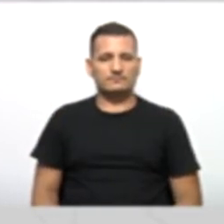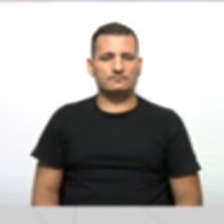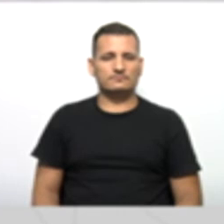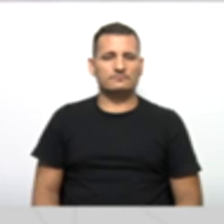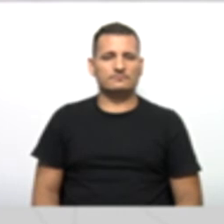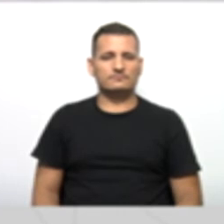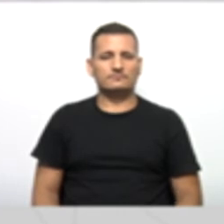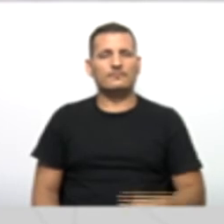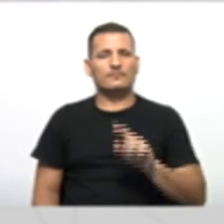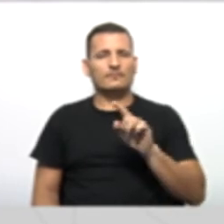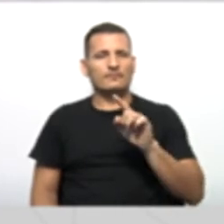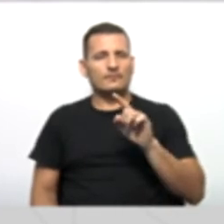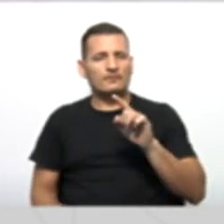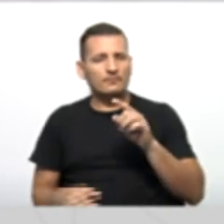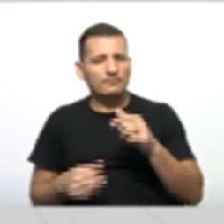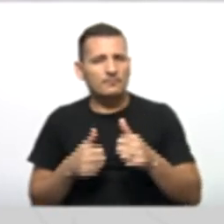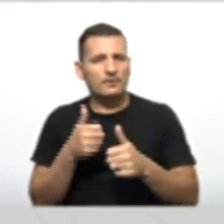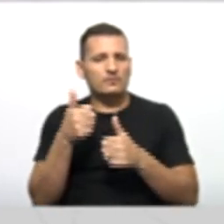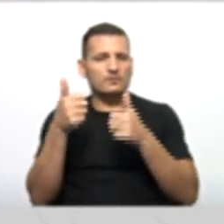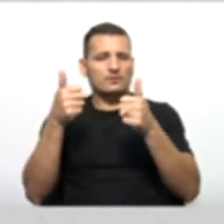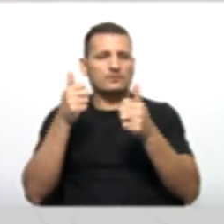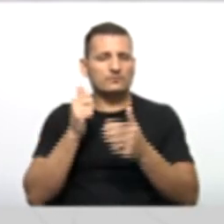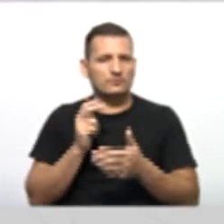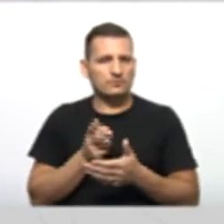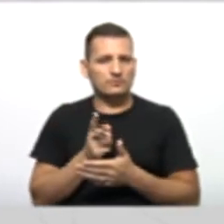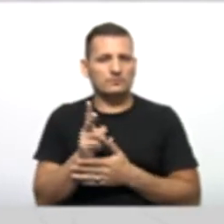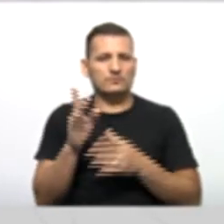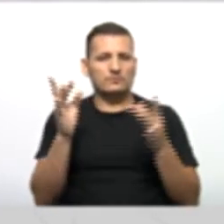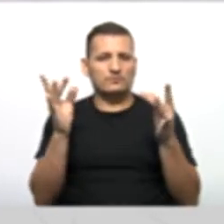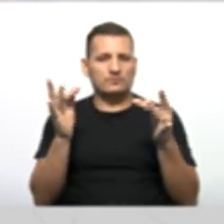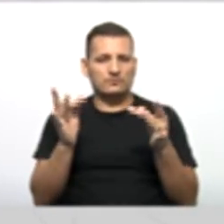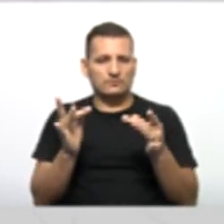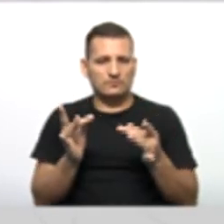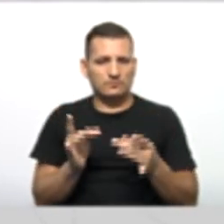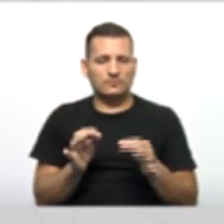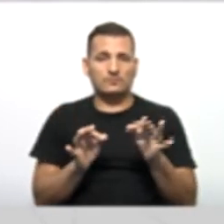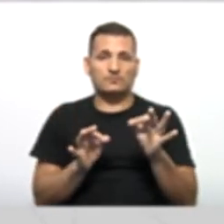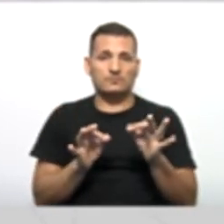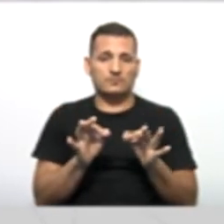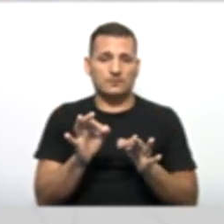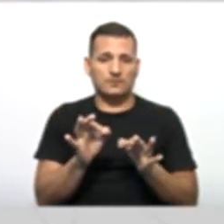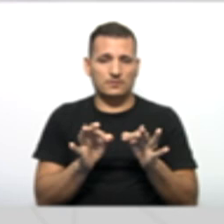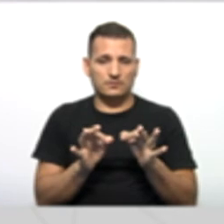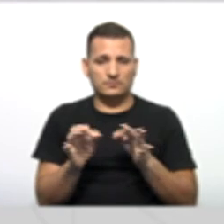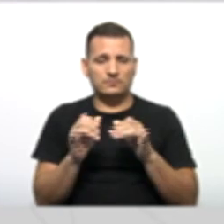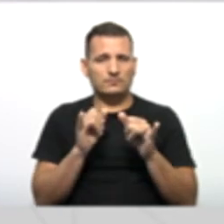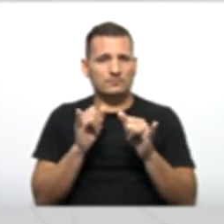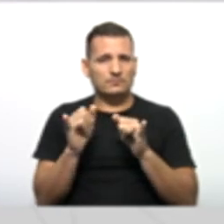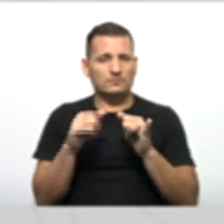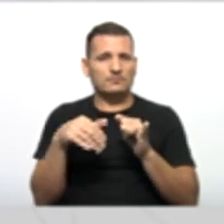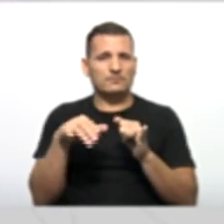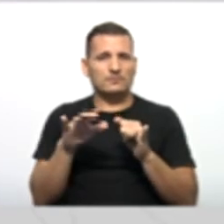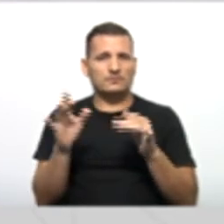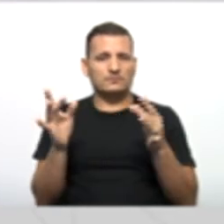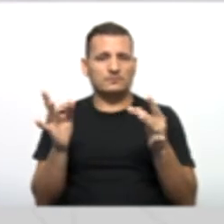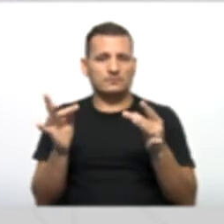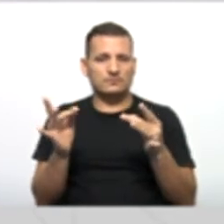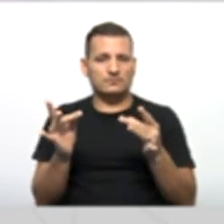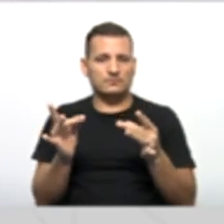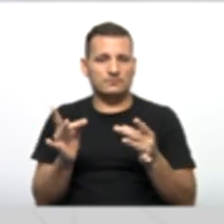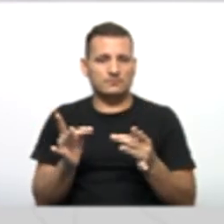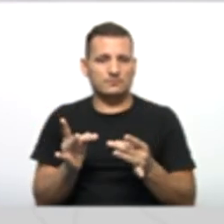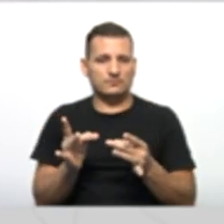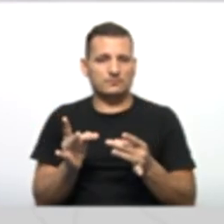envolve melhoria contínua e detalhamento de um plano conforme informações mais detalhadas e